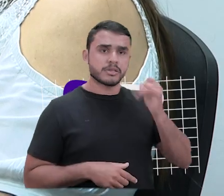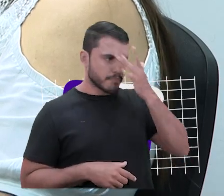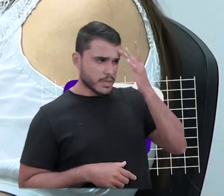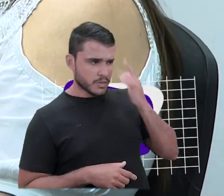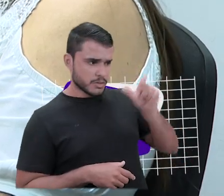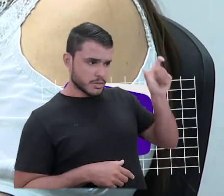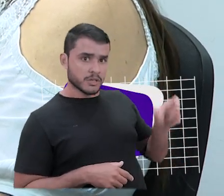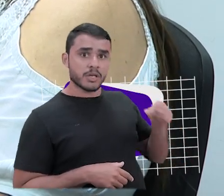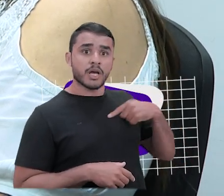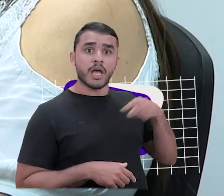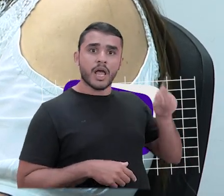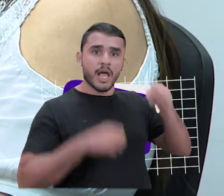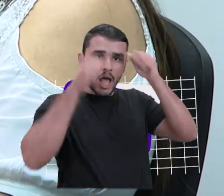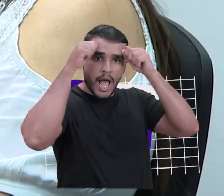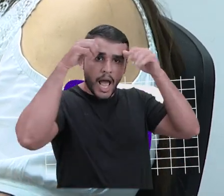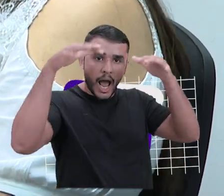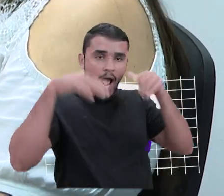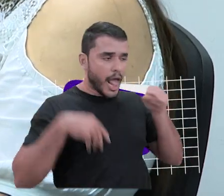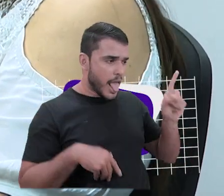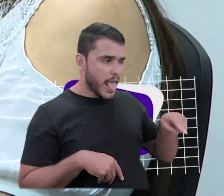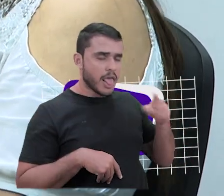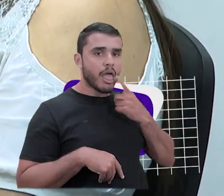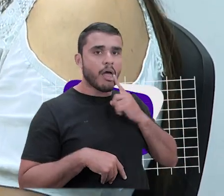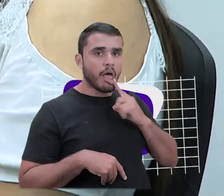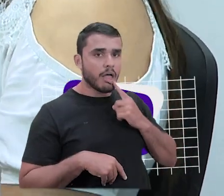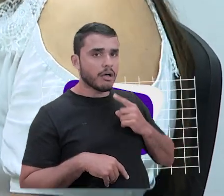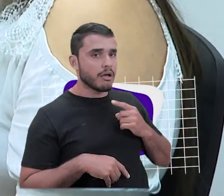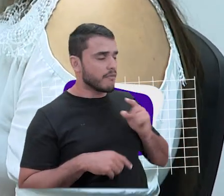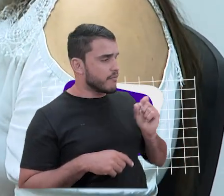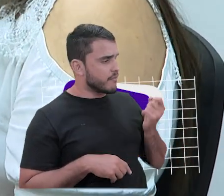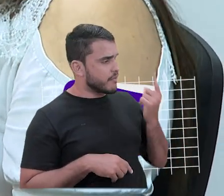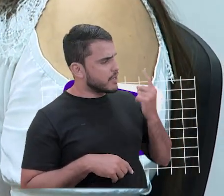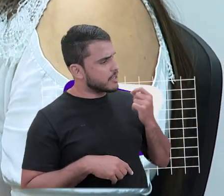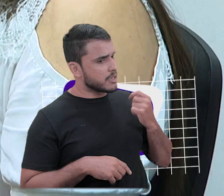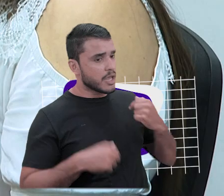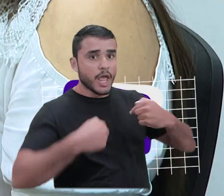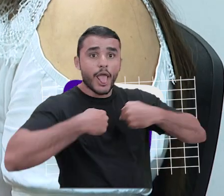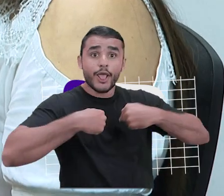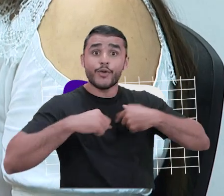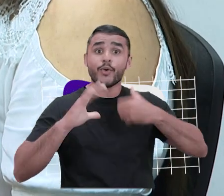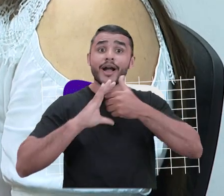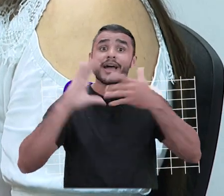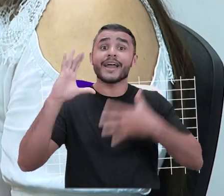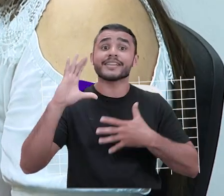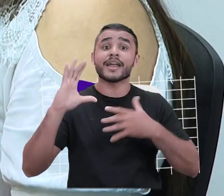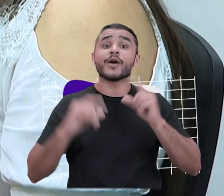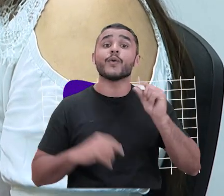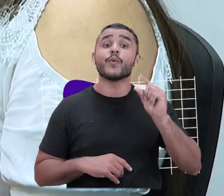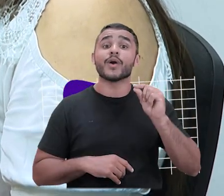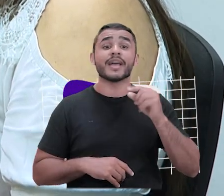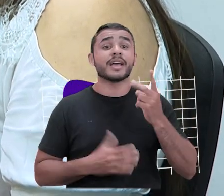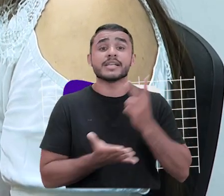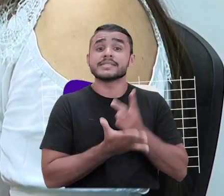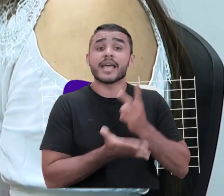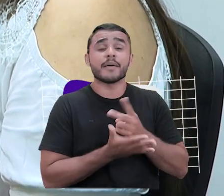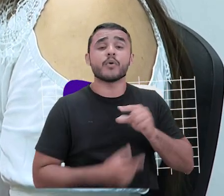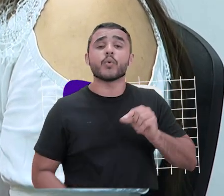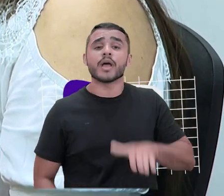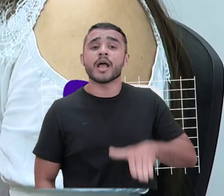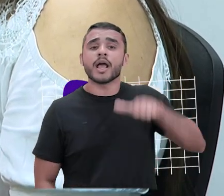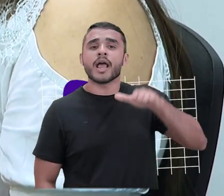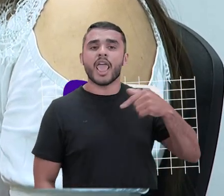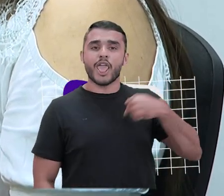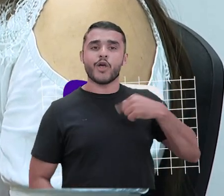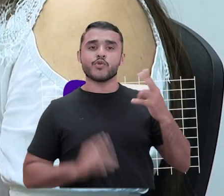Eu sempre fui tido como inteligente, articulado, esse tipo de coisa, como a Lani falou aqui também. Mas eu olhar para ele e falar assim, eu sei